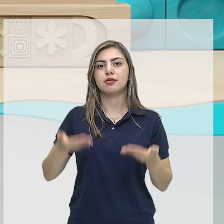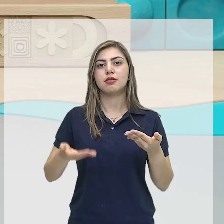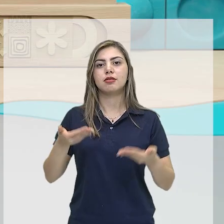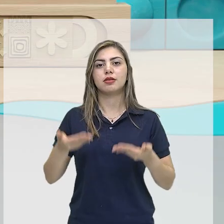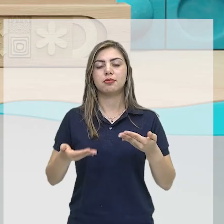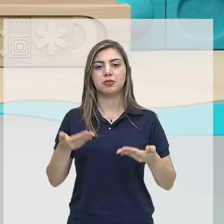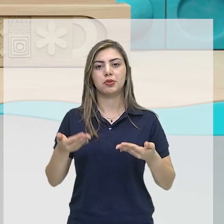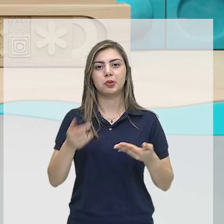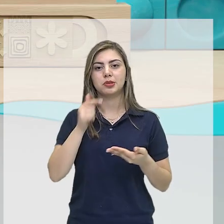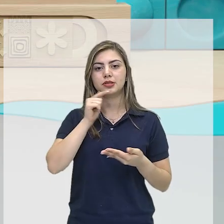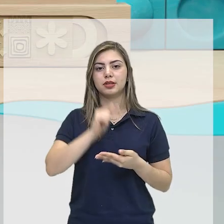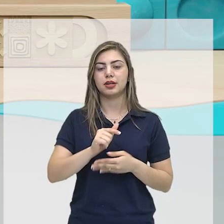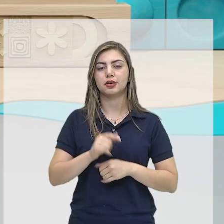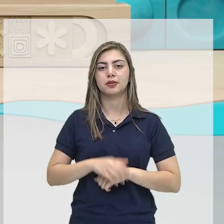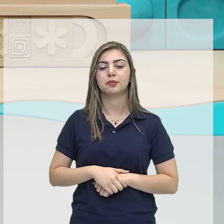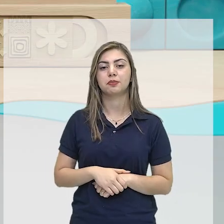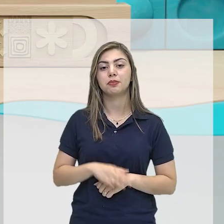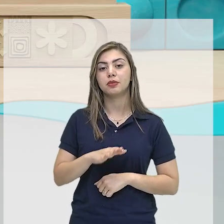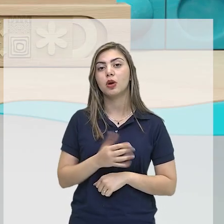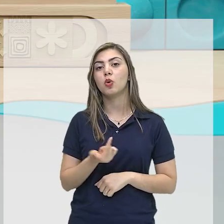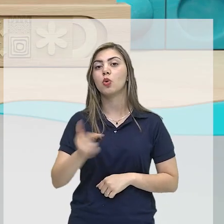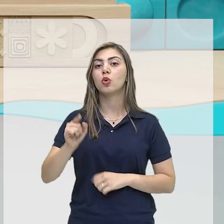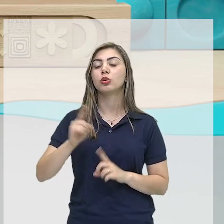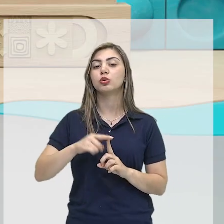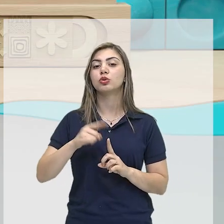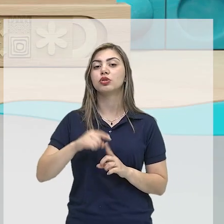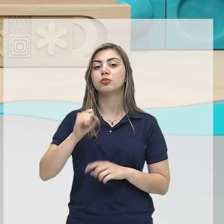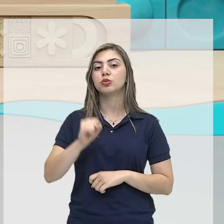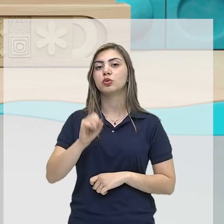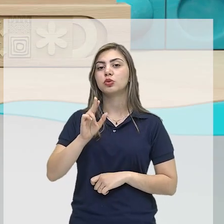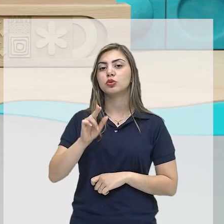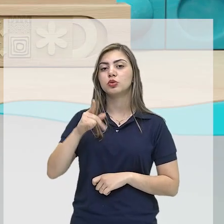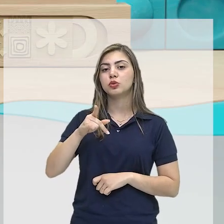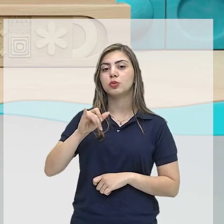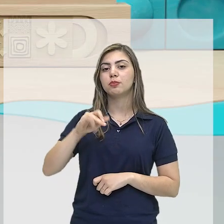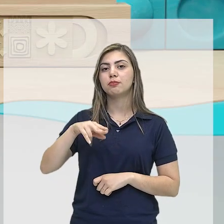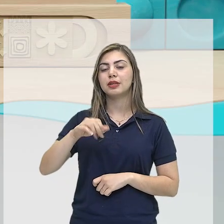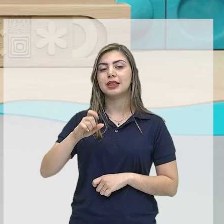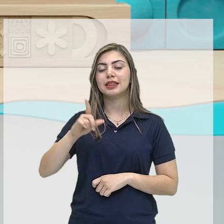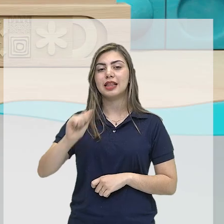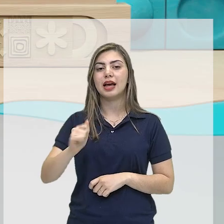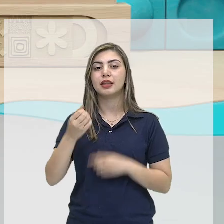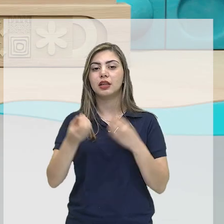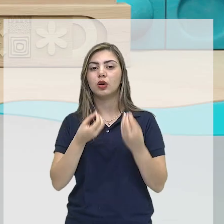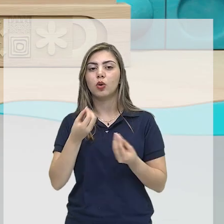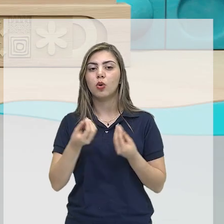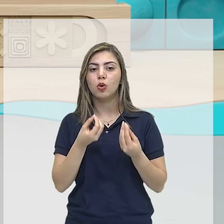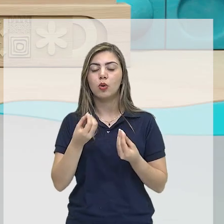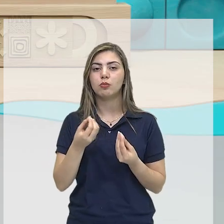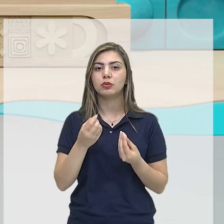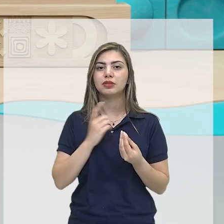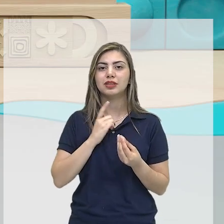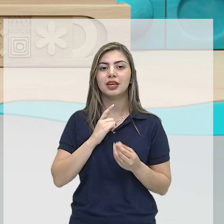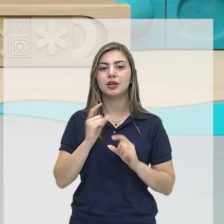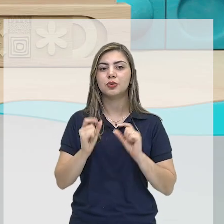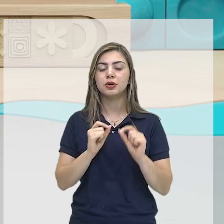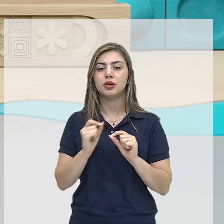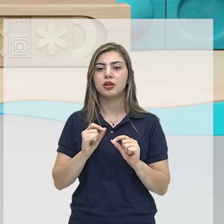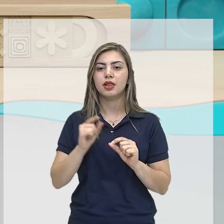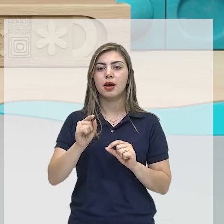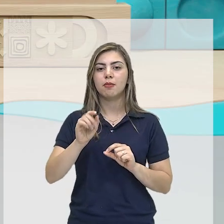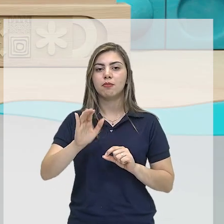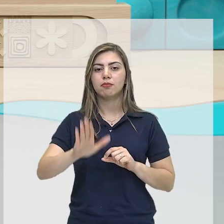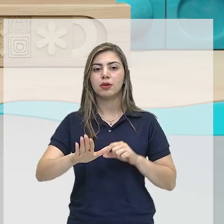quando o pé ele toca o chão, né, e a face externa do calcanhar e o peso é jogado para a banda externa do pé,